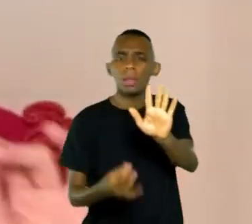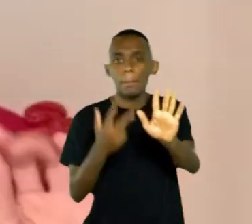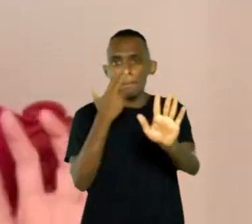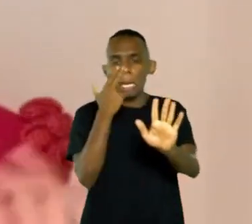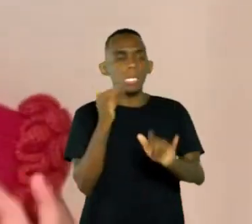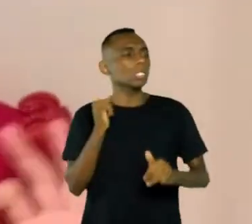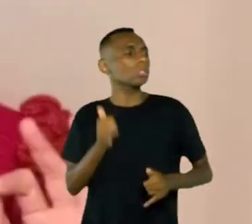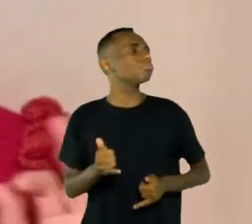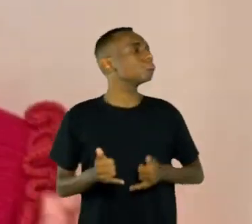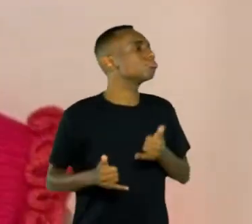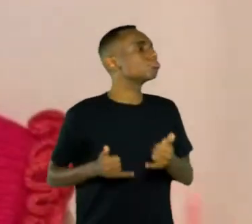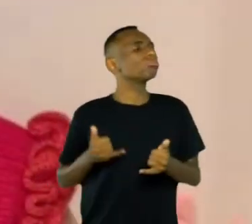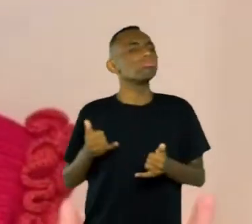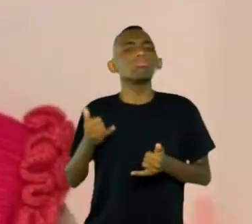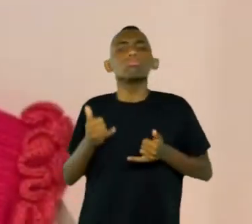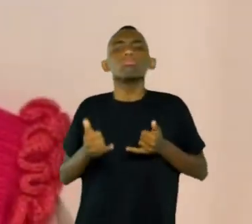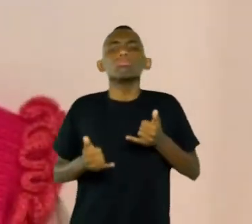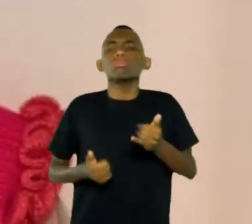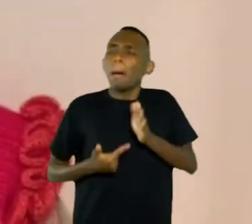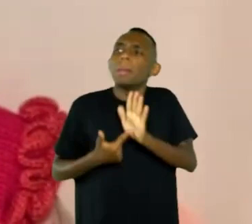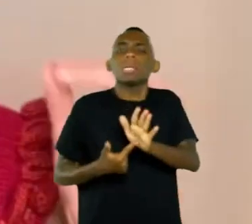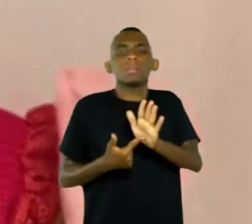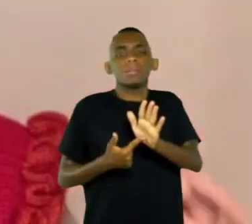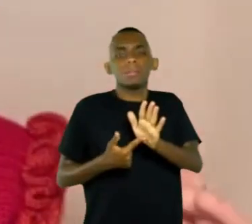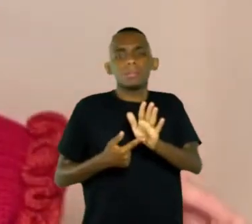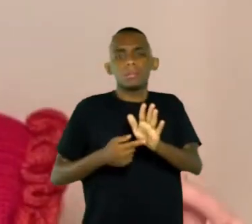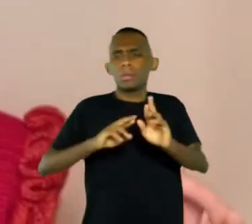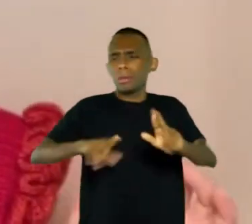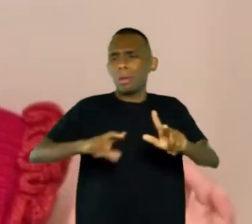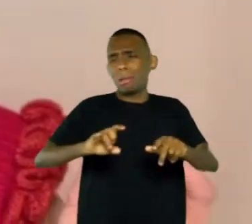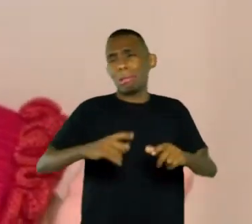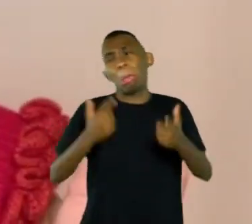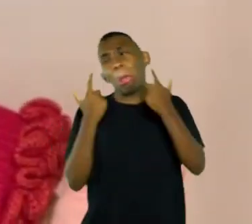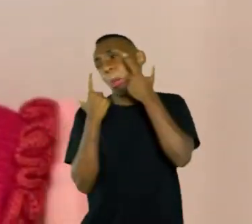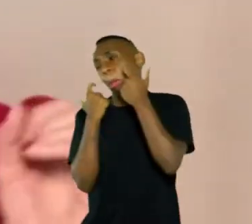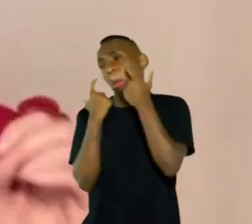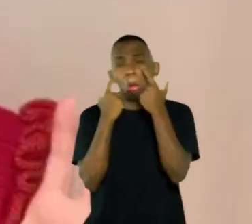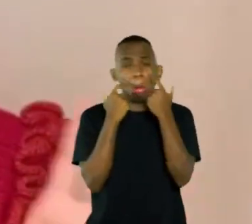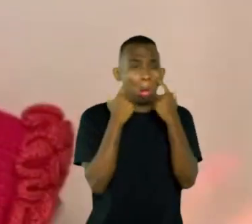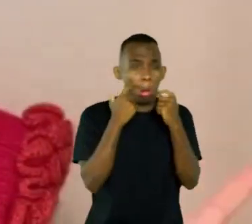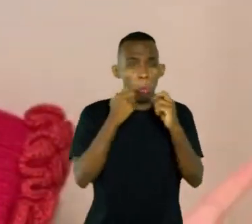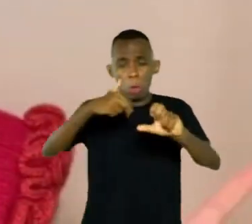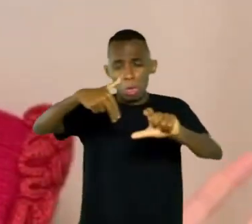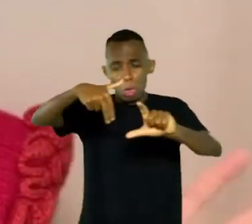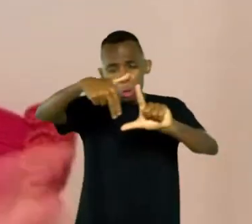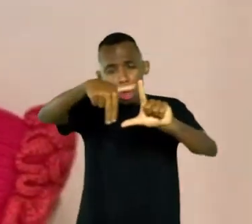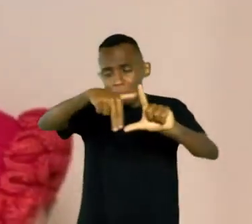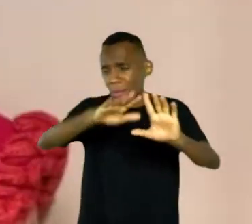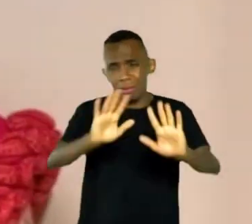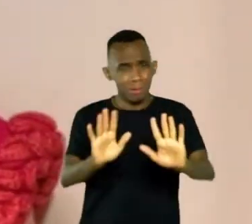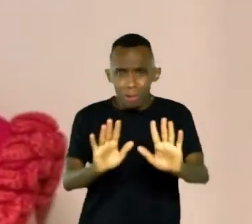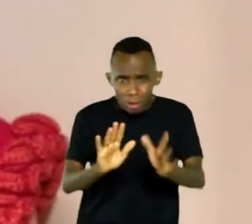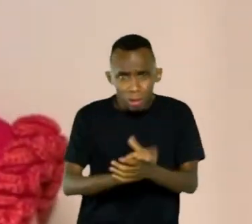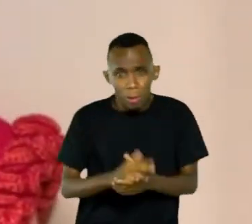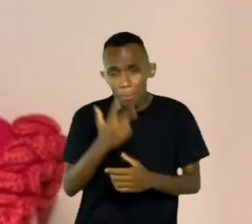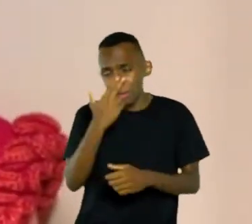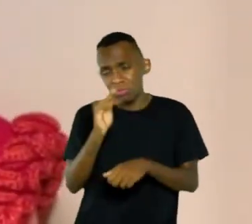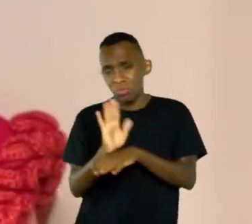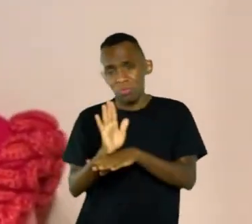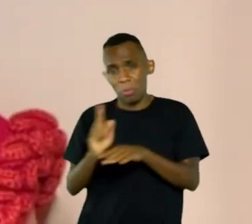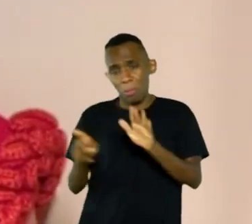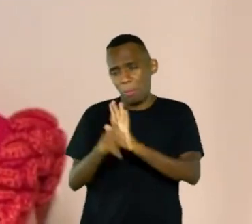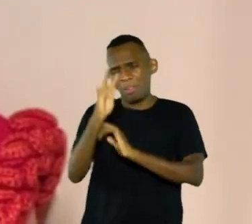Assim, não precisa ser um dramalhão, não precisa ser uma novela mexicana, pode ser um filme francês, é um pouco isso,